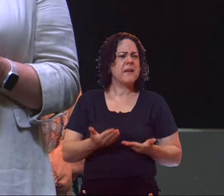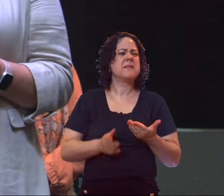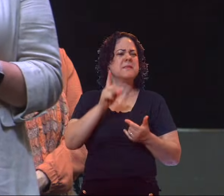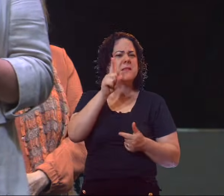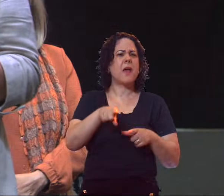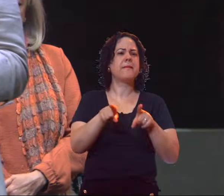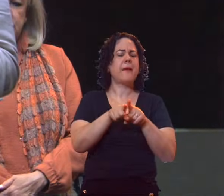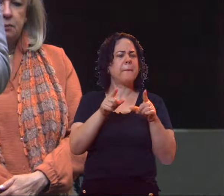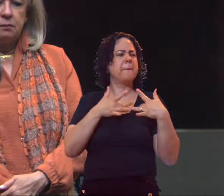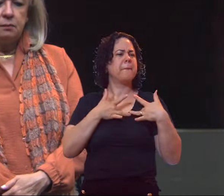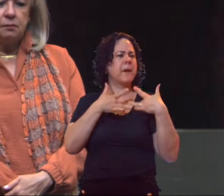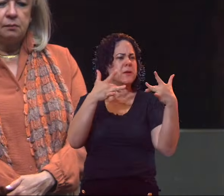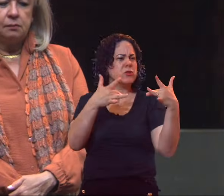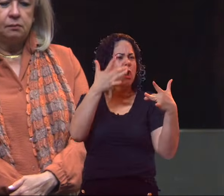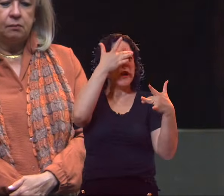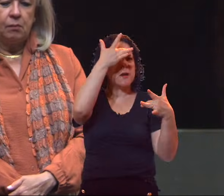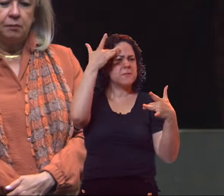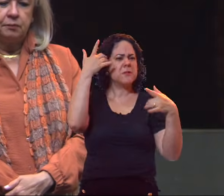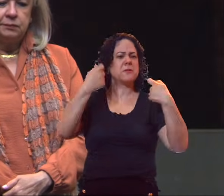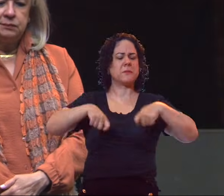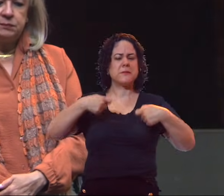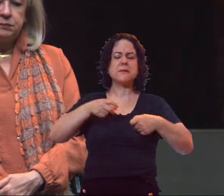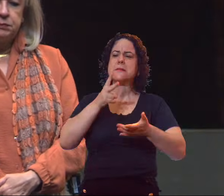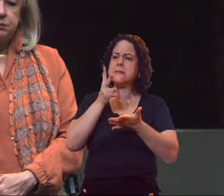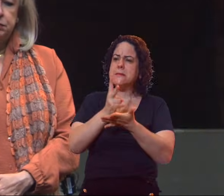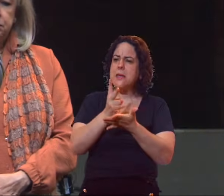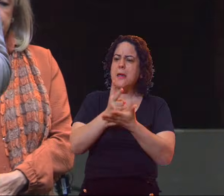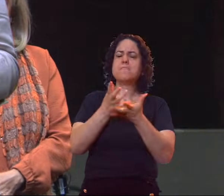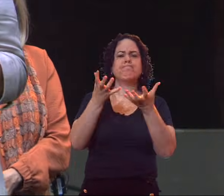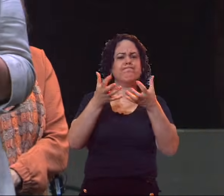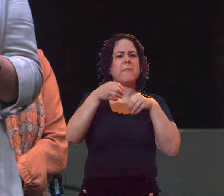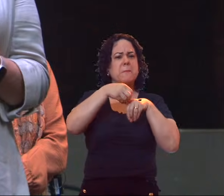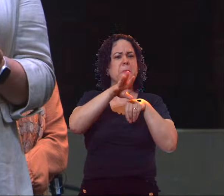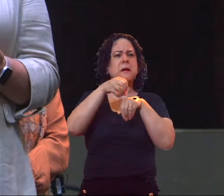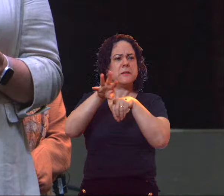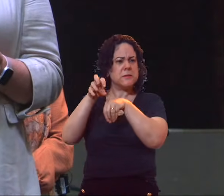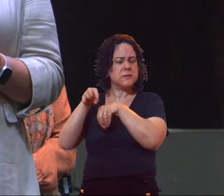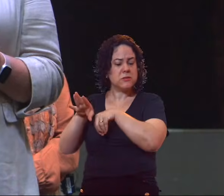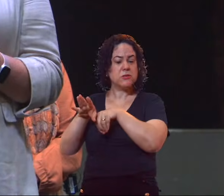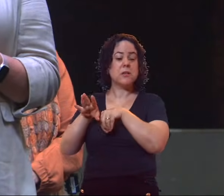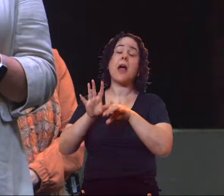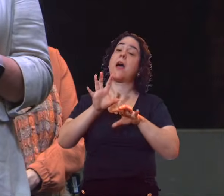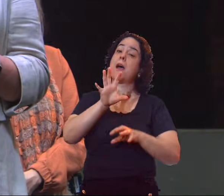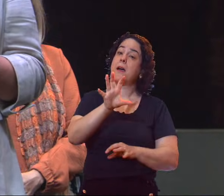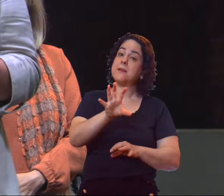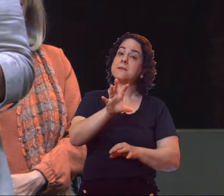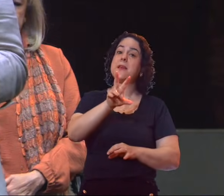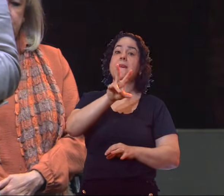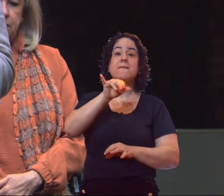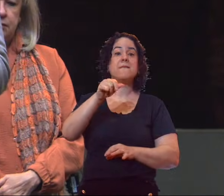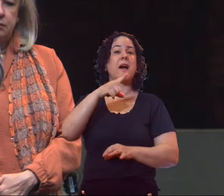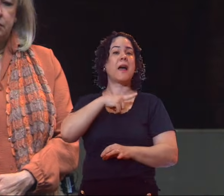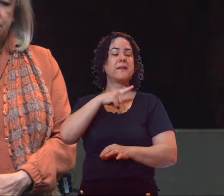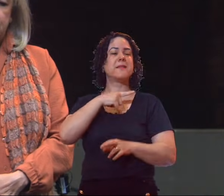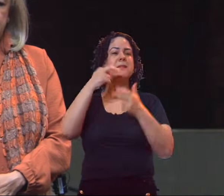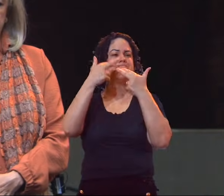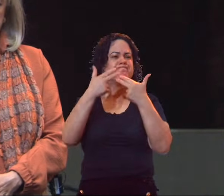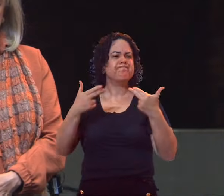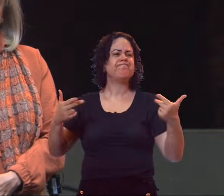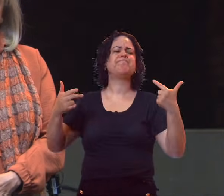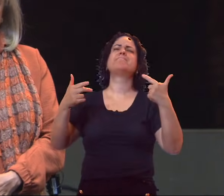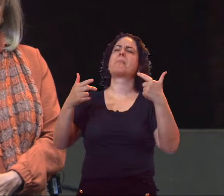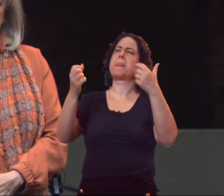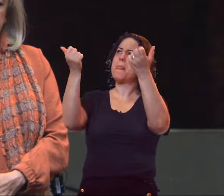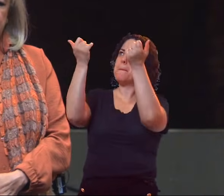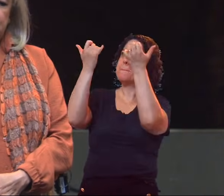os necessitados, sempre prontos a repartir. Desse modo, acumularão tesouros para si,